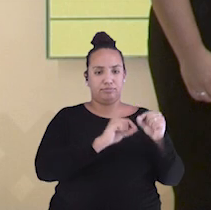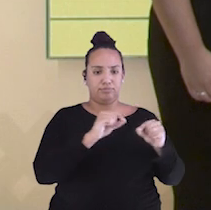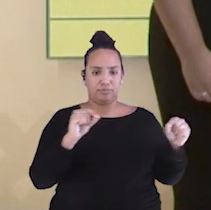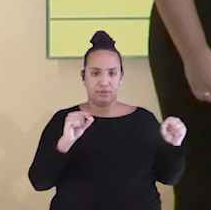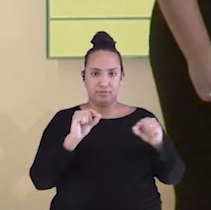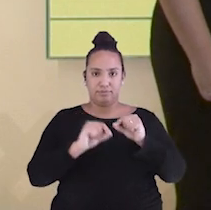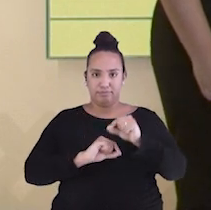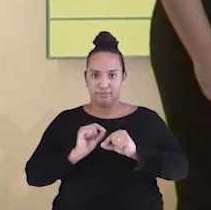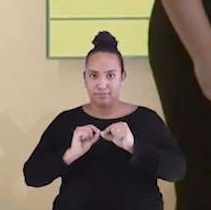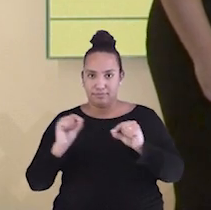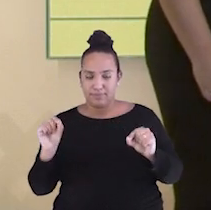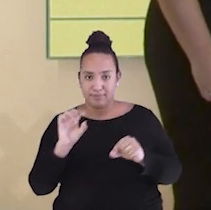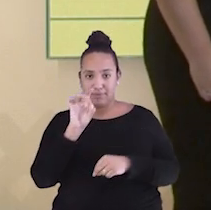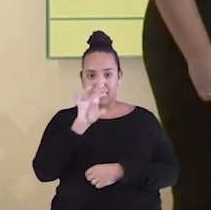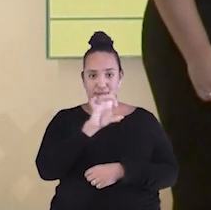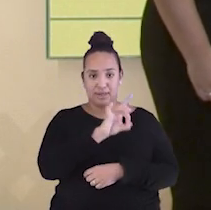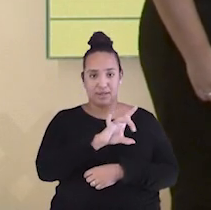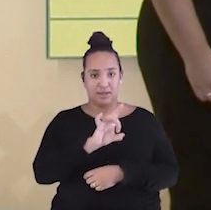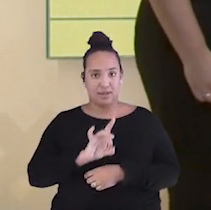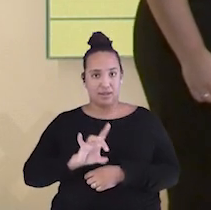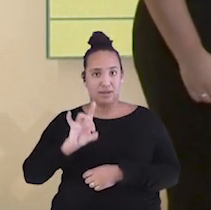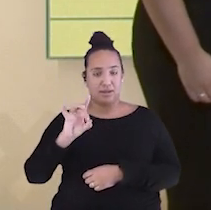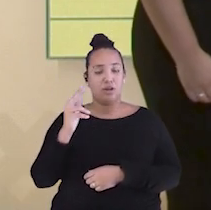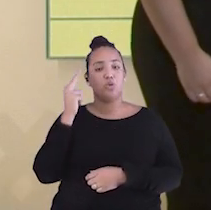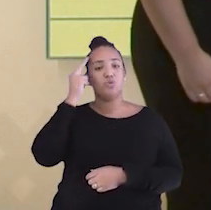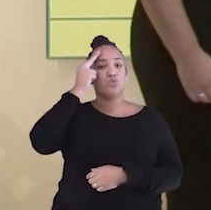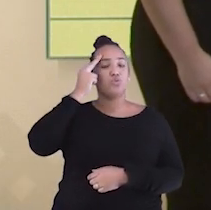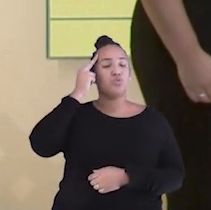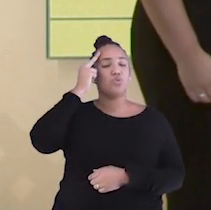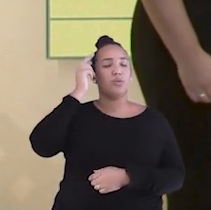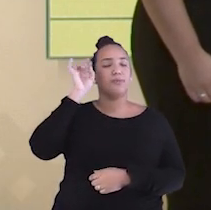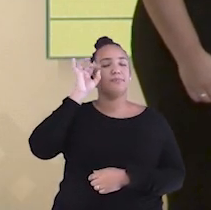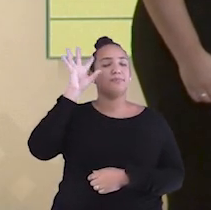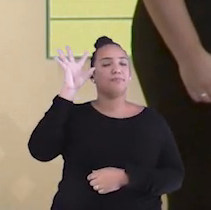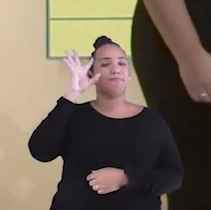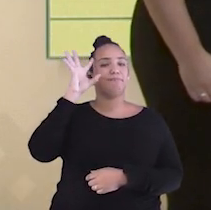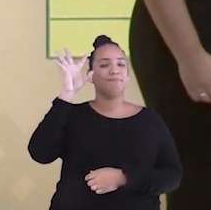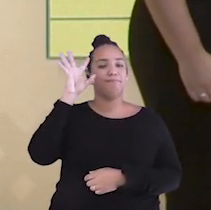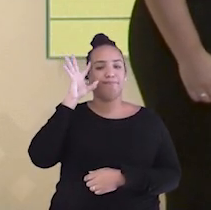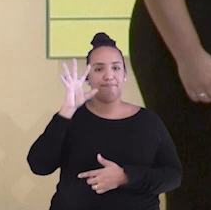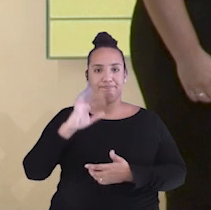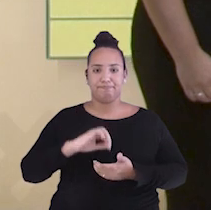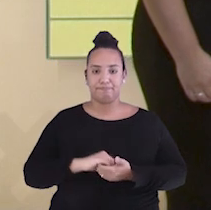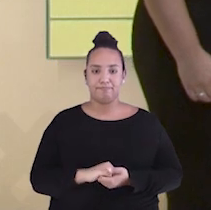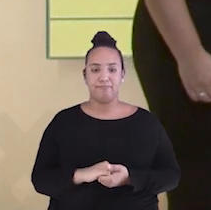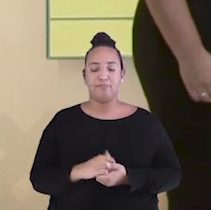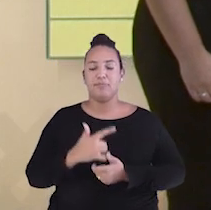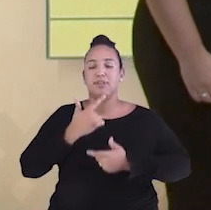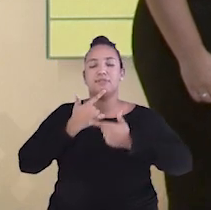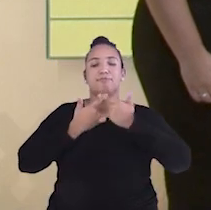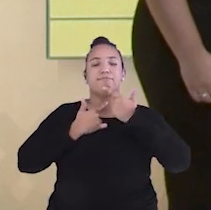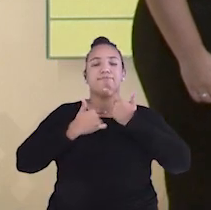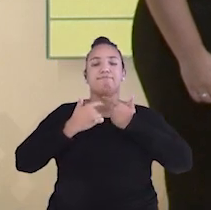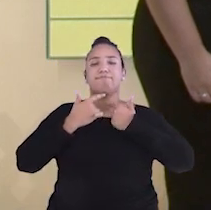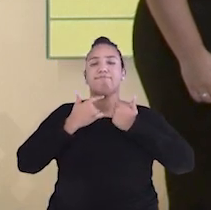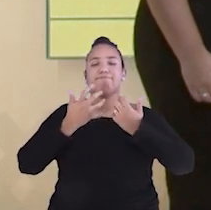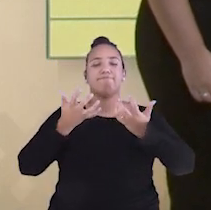cada nó que elas davam, elas sonhavam, imaginavam e